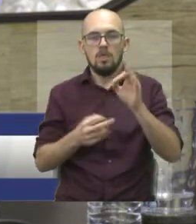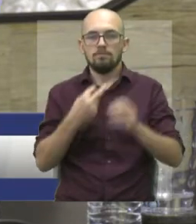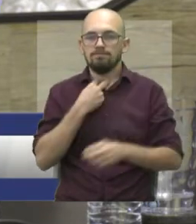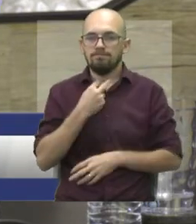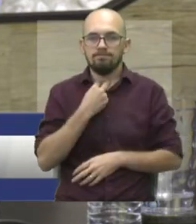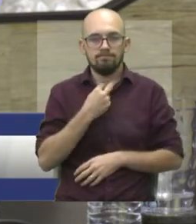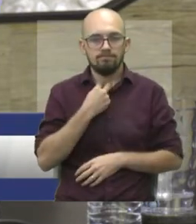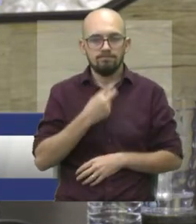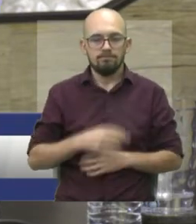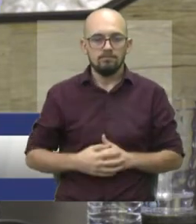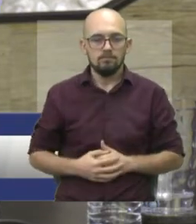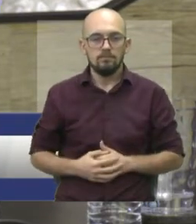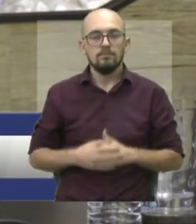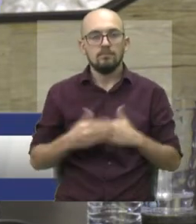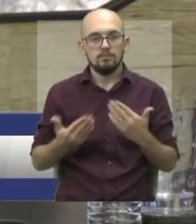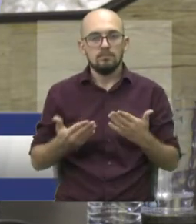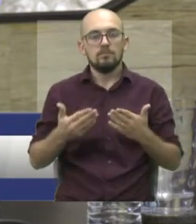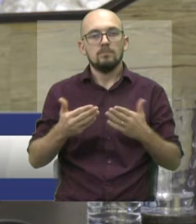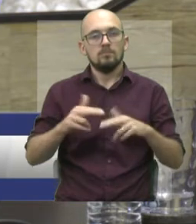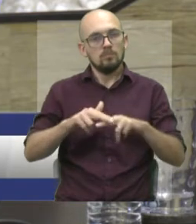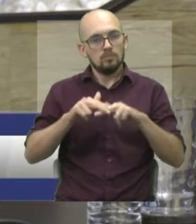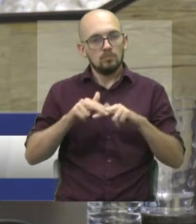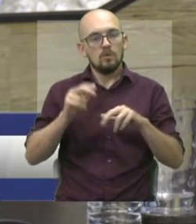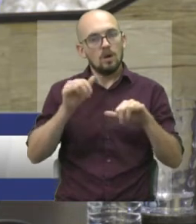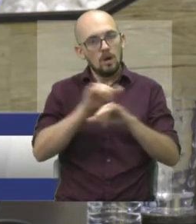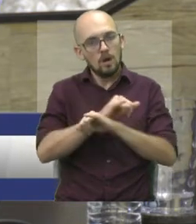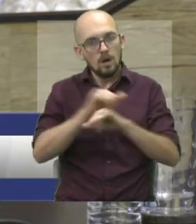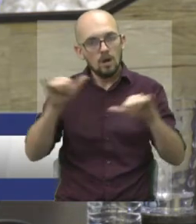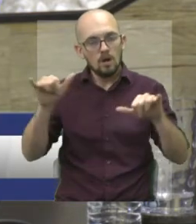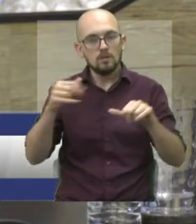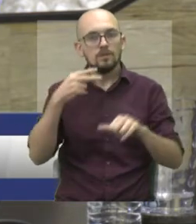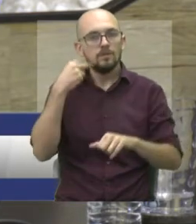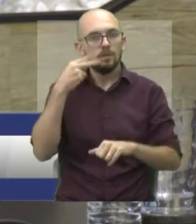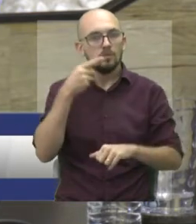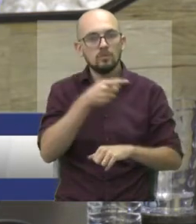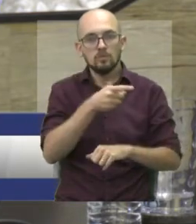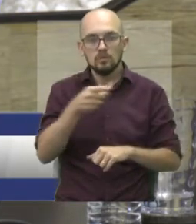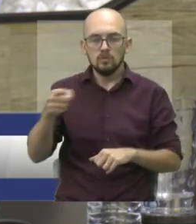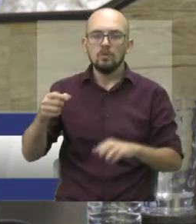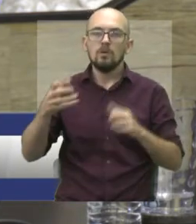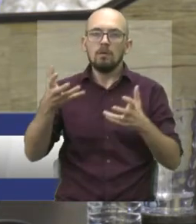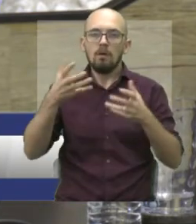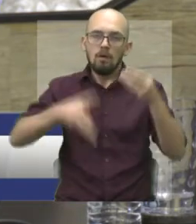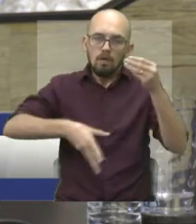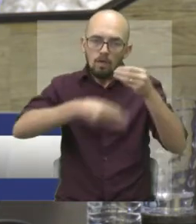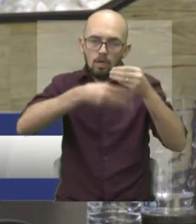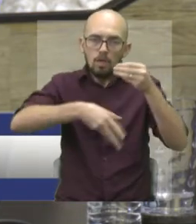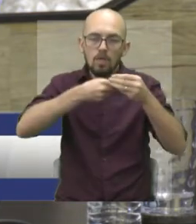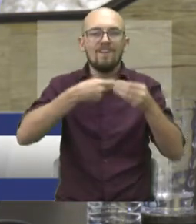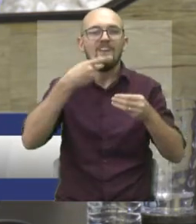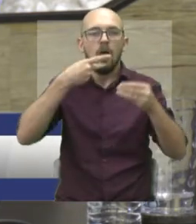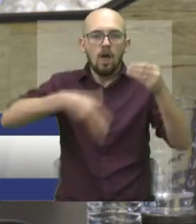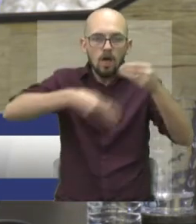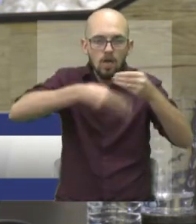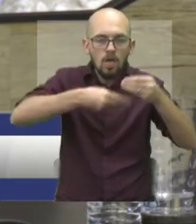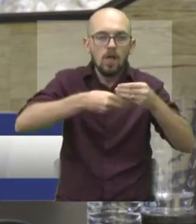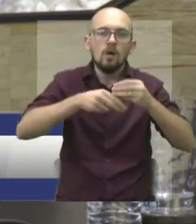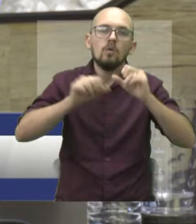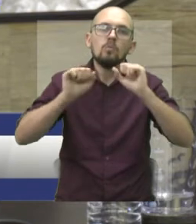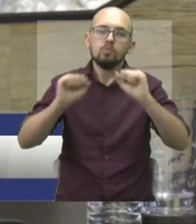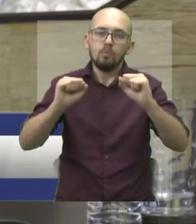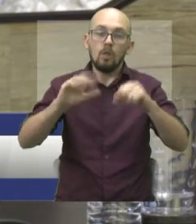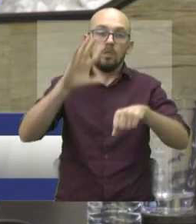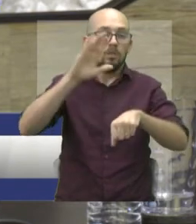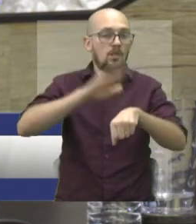exposição. Portanto, comunico aos senhores vereadores que poderão apartear os oradores dentro desse